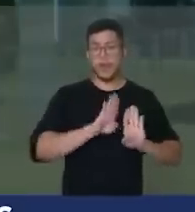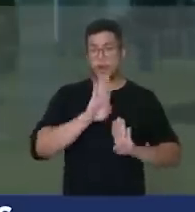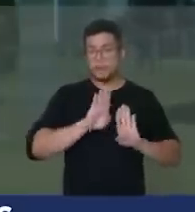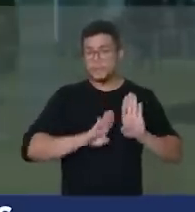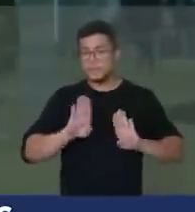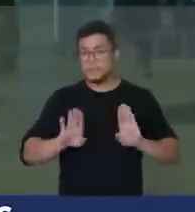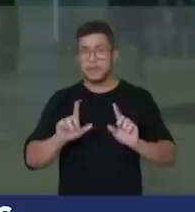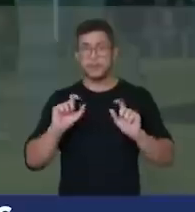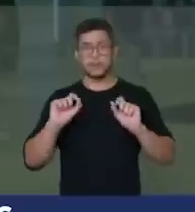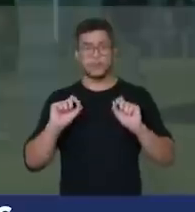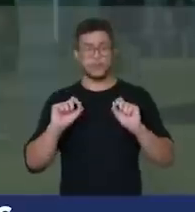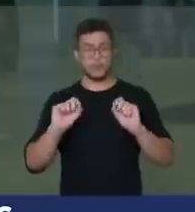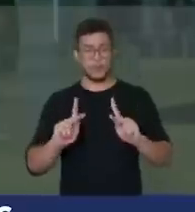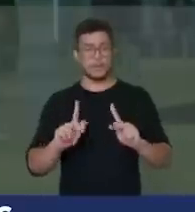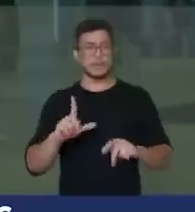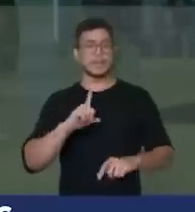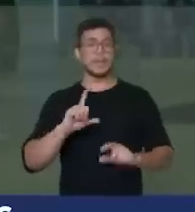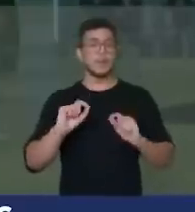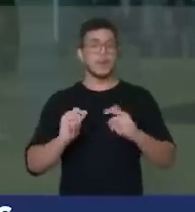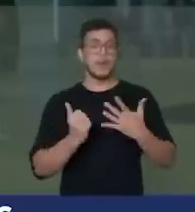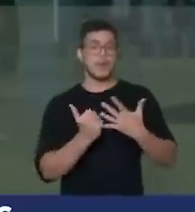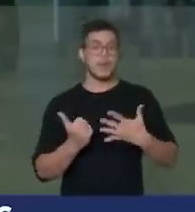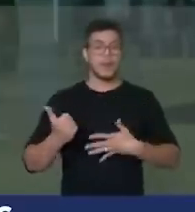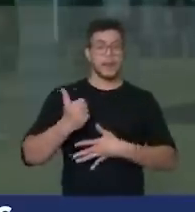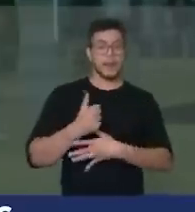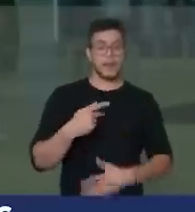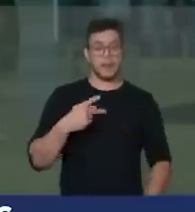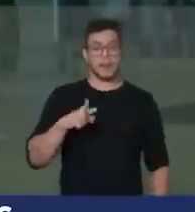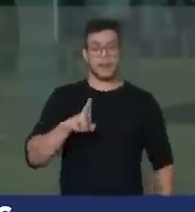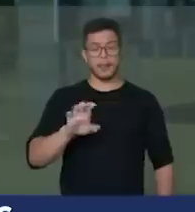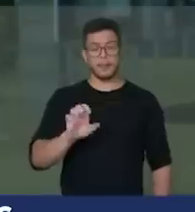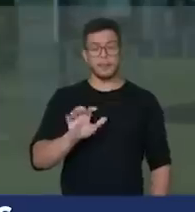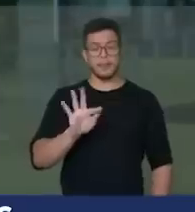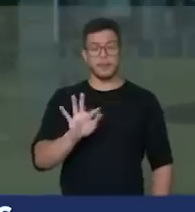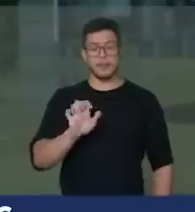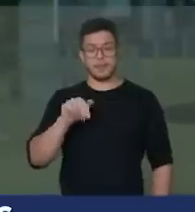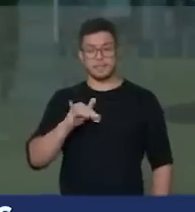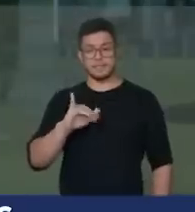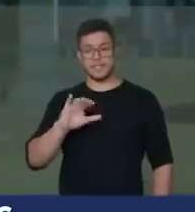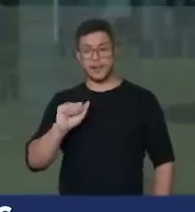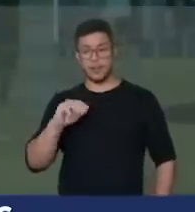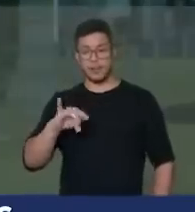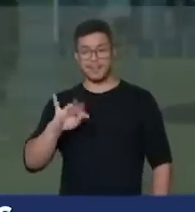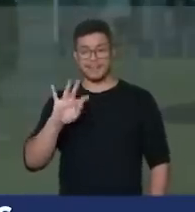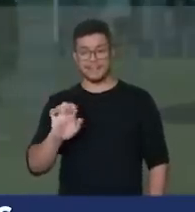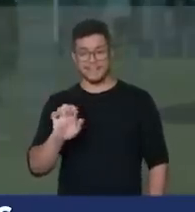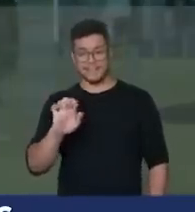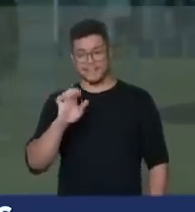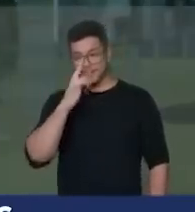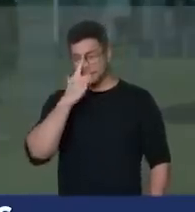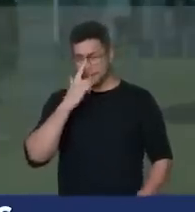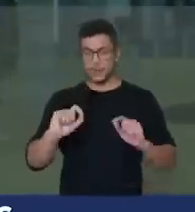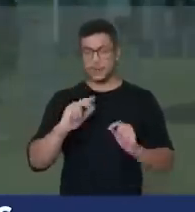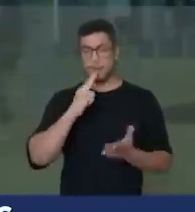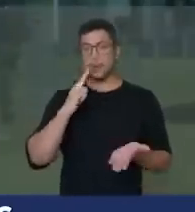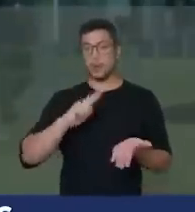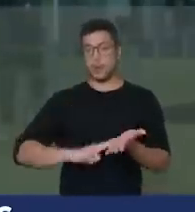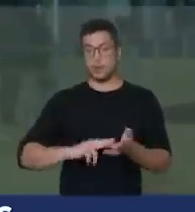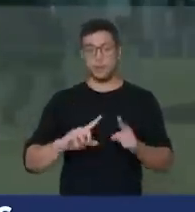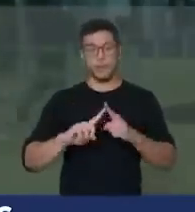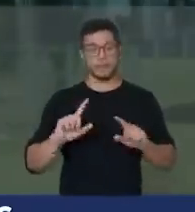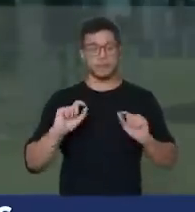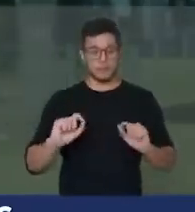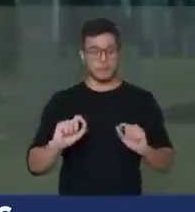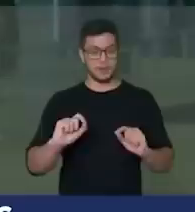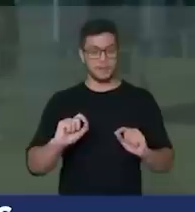Mas esse preferencialmente, ele leva justamente à perspectiva de que os Correios têm que apresentar condições de preço, de prazo